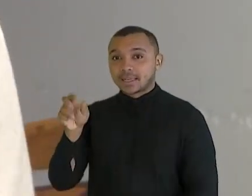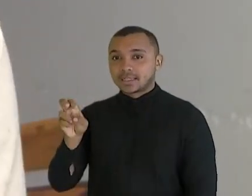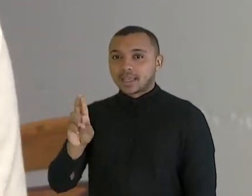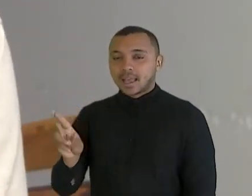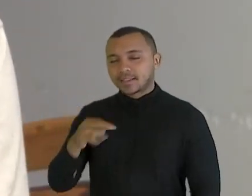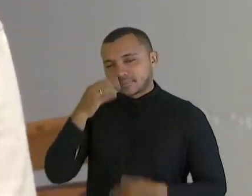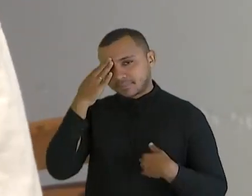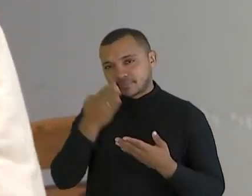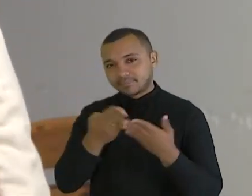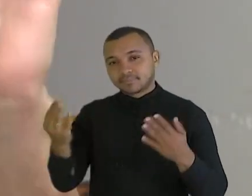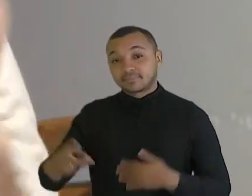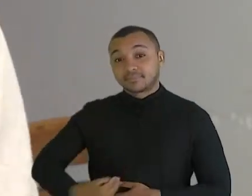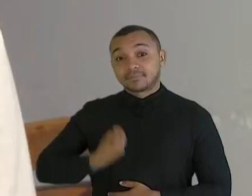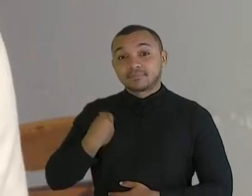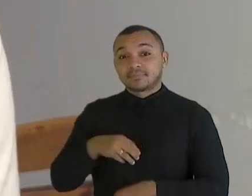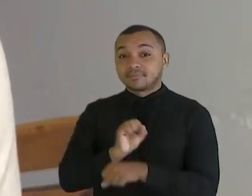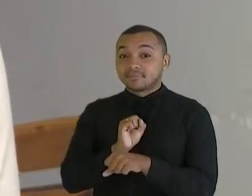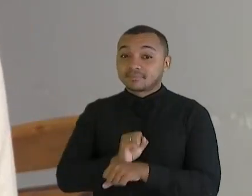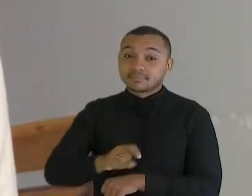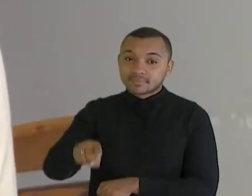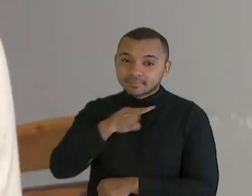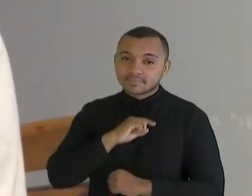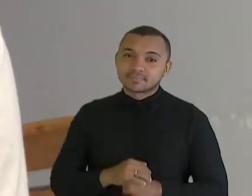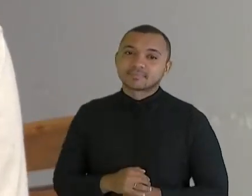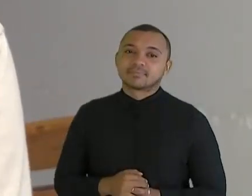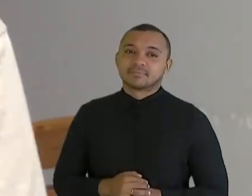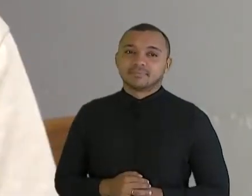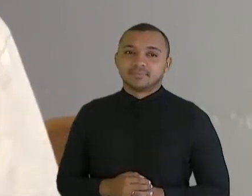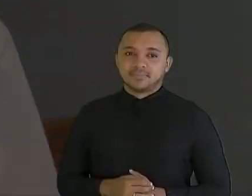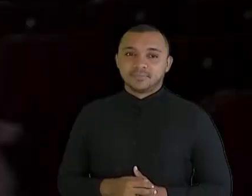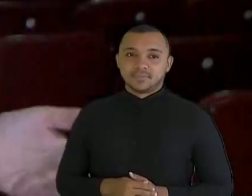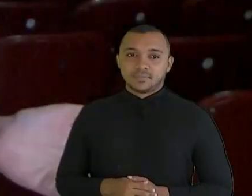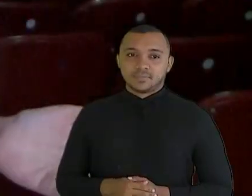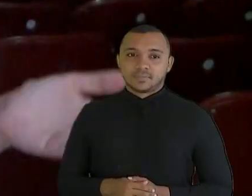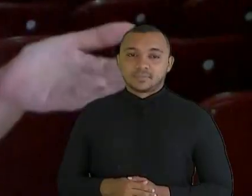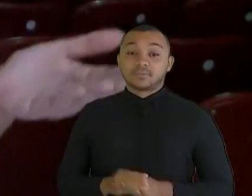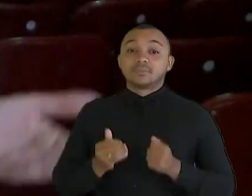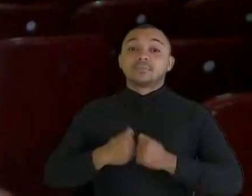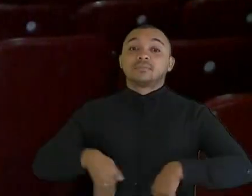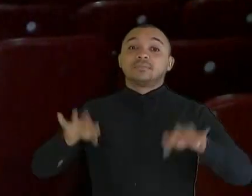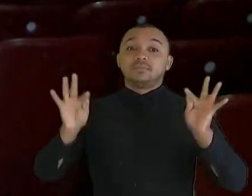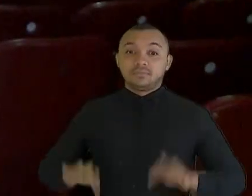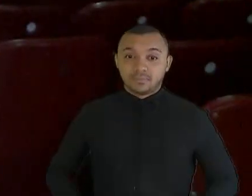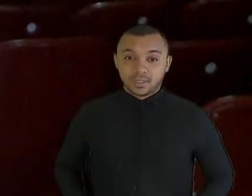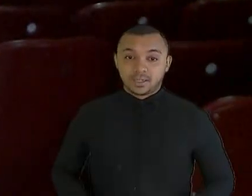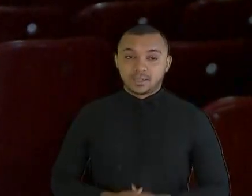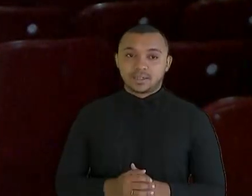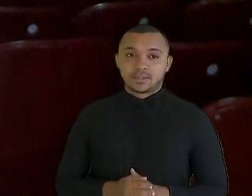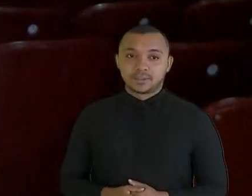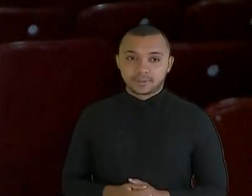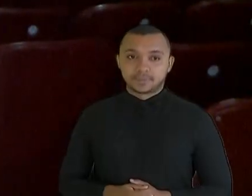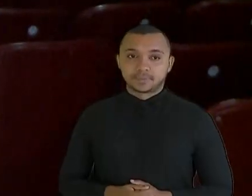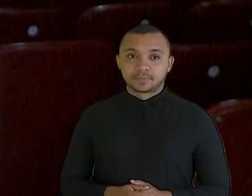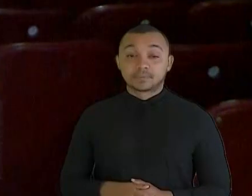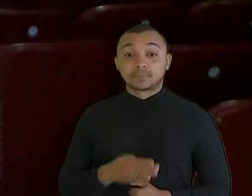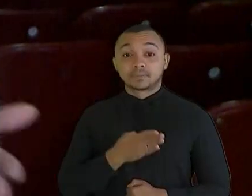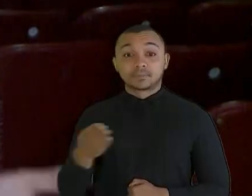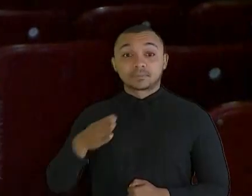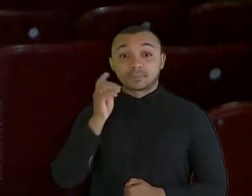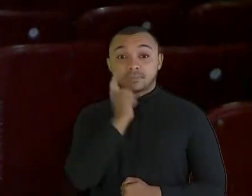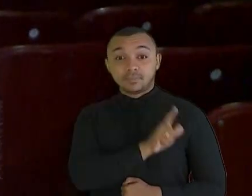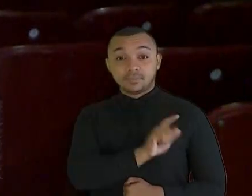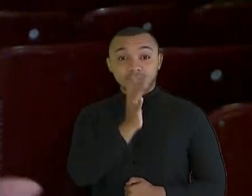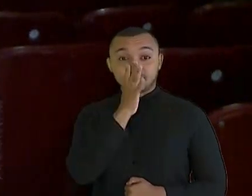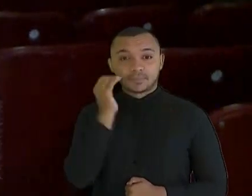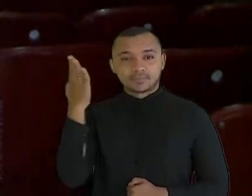e estamos no aguardo de todos vocês. Muito obrigado. O Em Cena vai ficando por aqui, mas você pode conferir